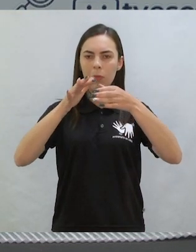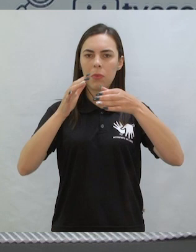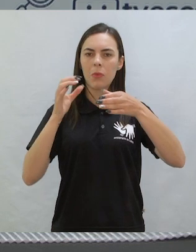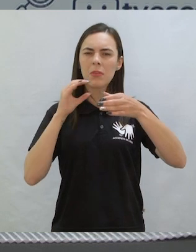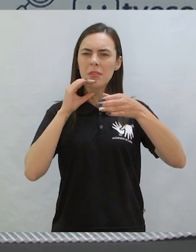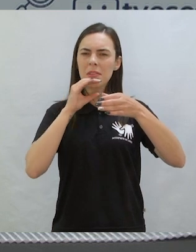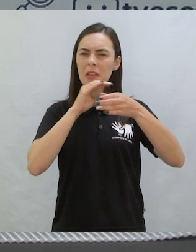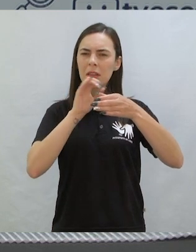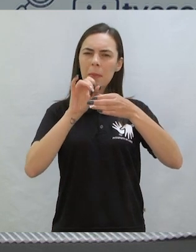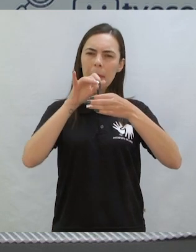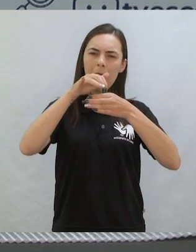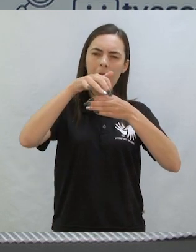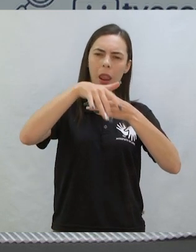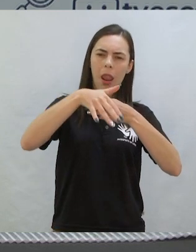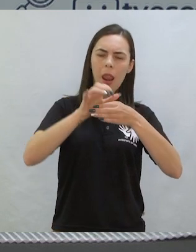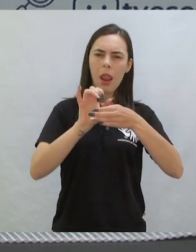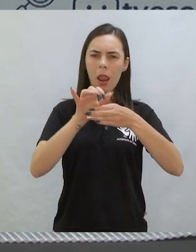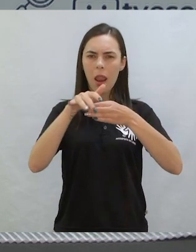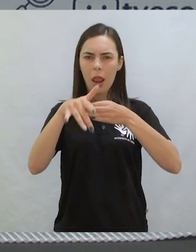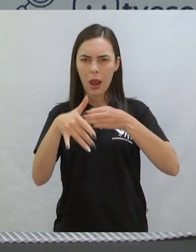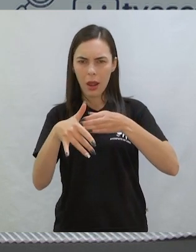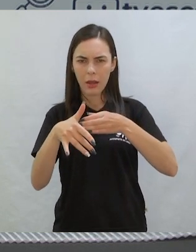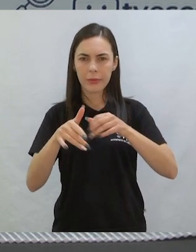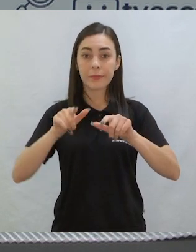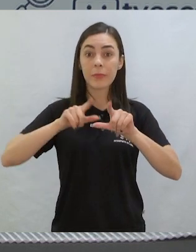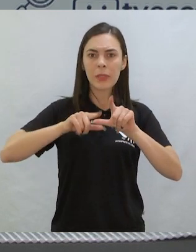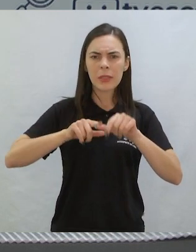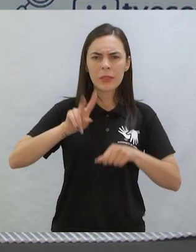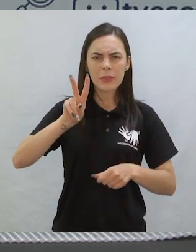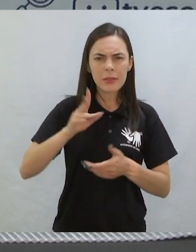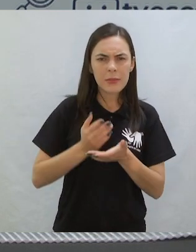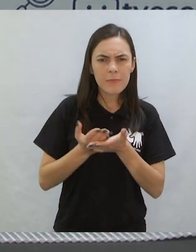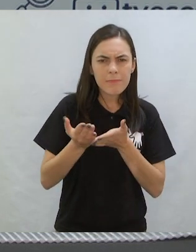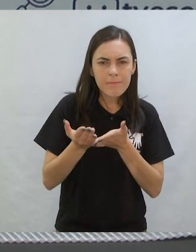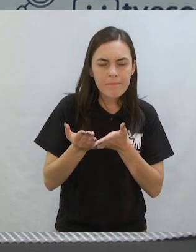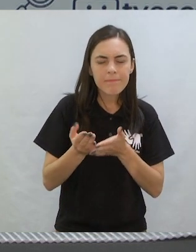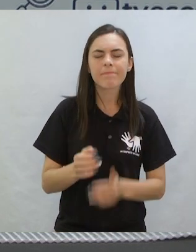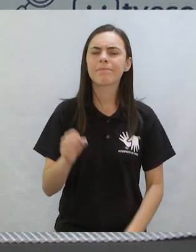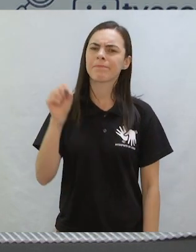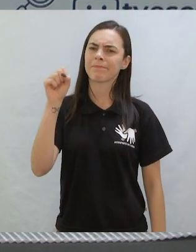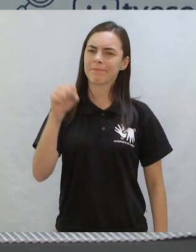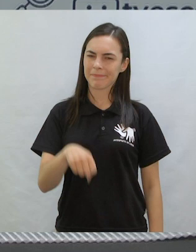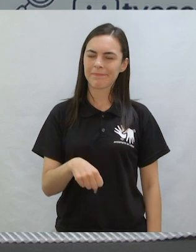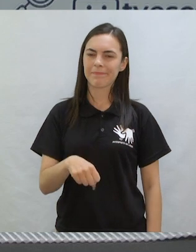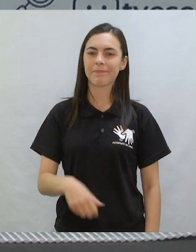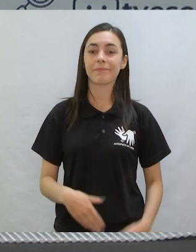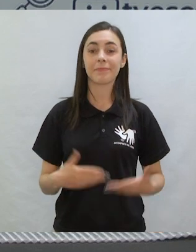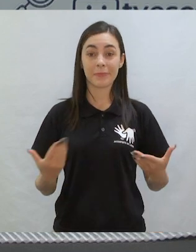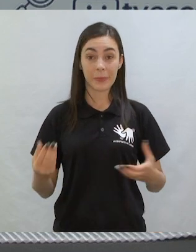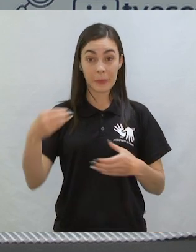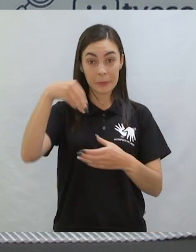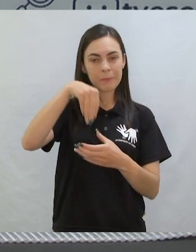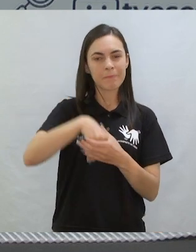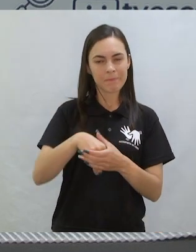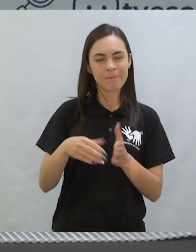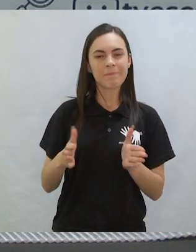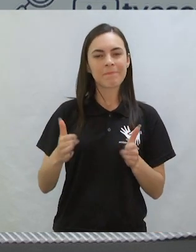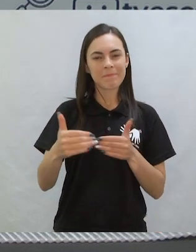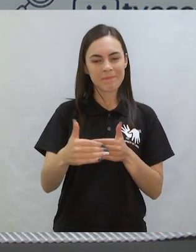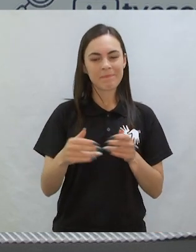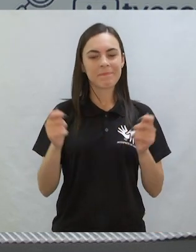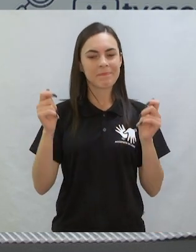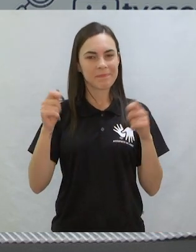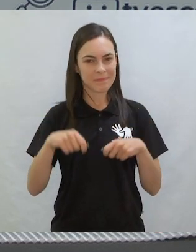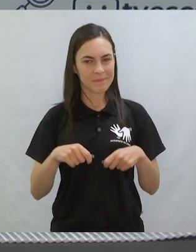vulcão. Isso mesmo. Começa com a letra V? Começa com a letra V. Então ela vai